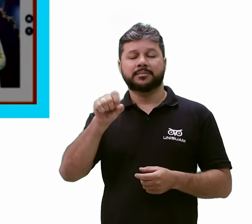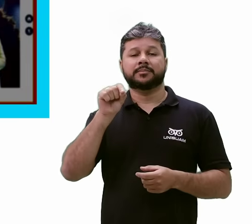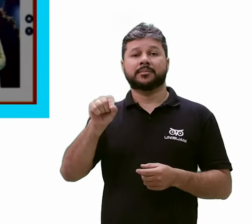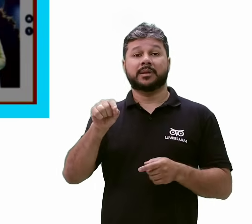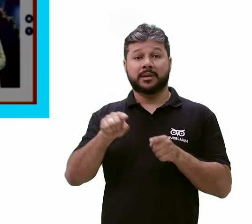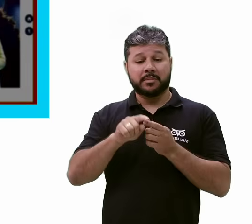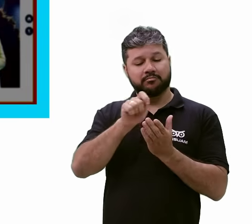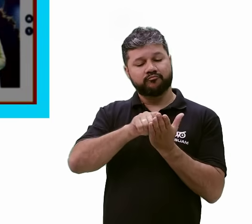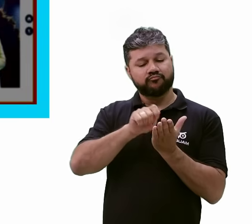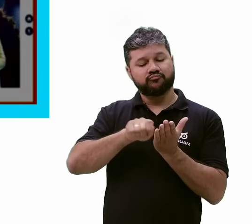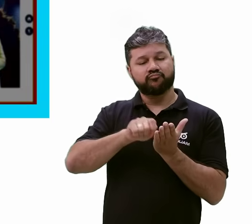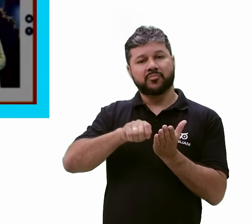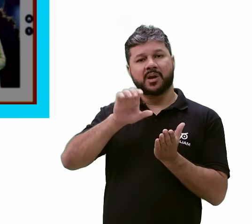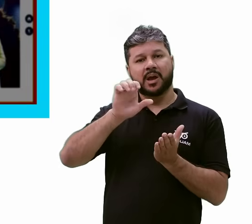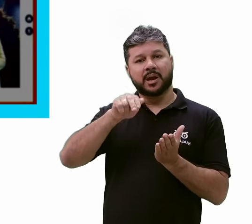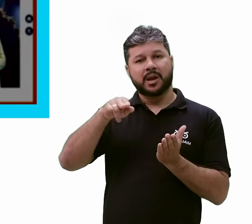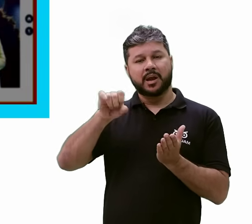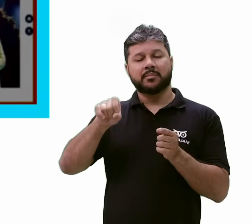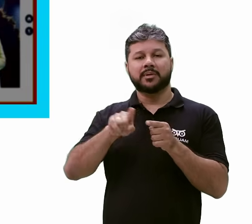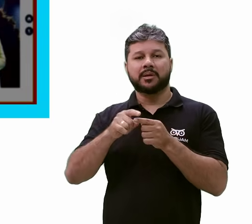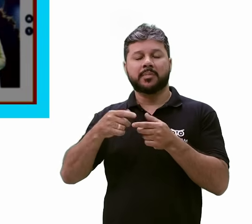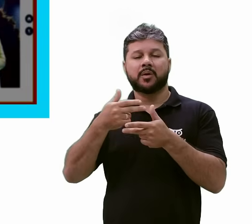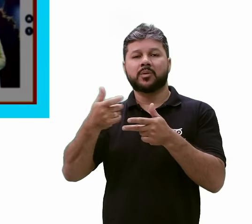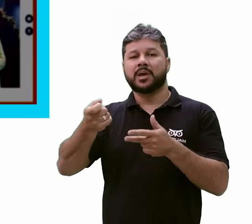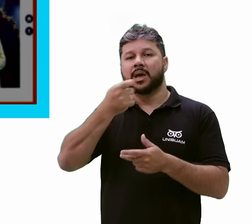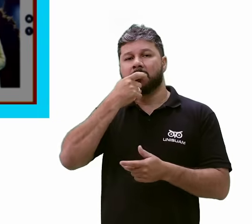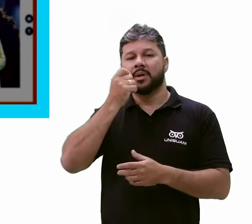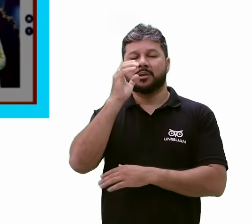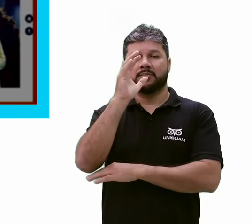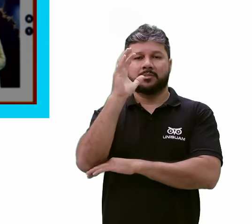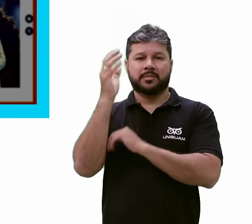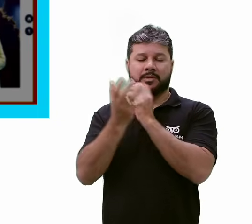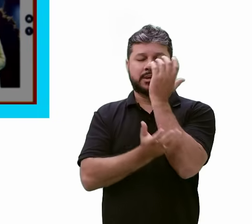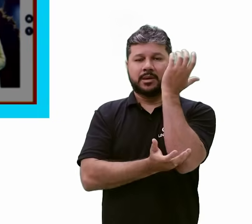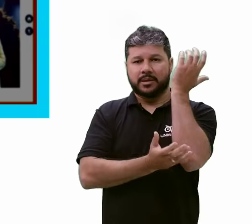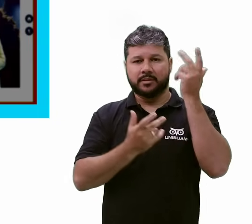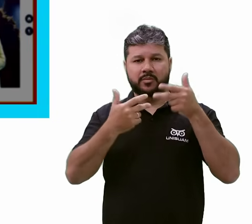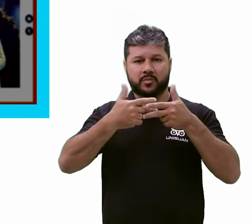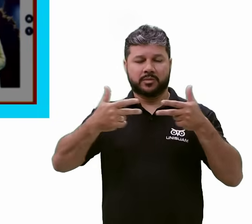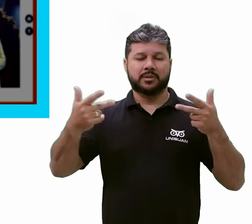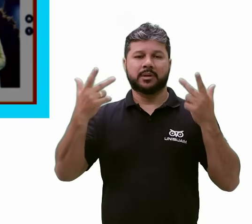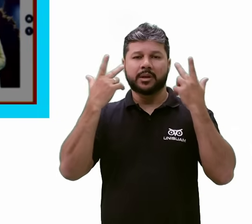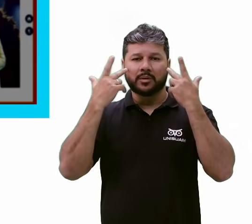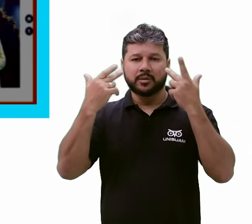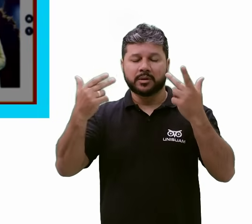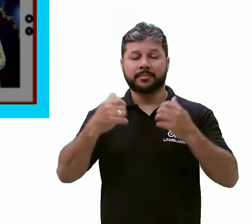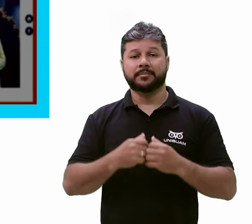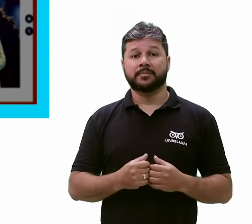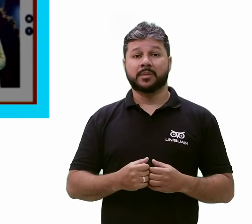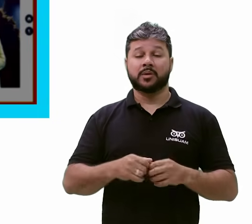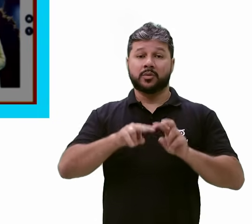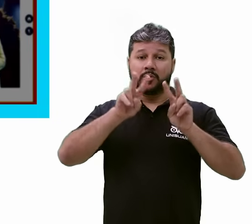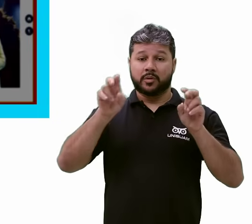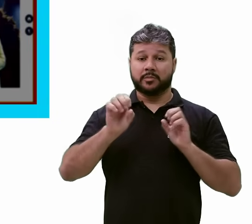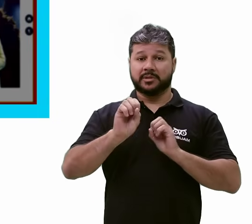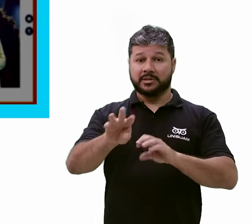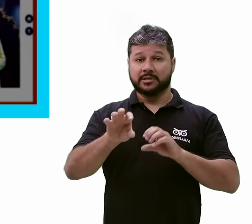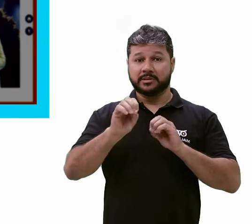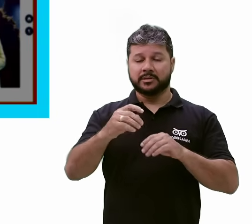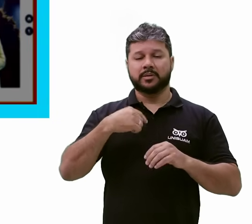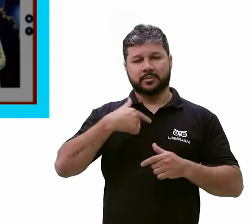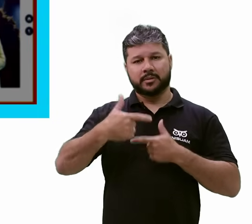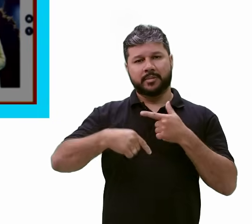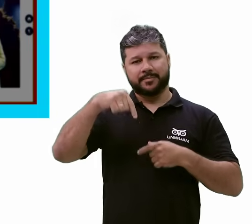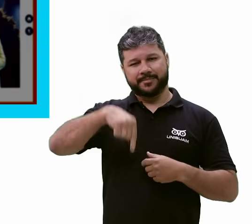cannabis medicinal e fitoterápicos, tá? Plantas medicinais em geral. No ensino, eu trabalho aqui como tutora